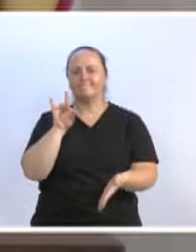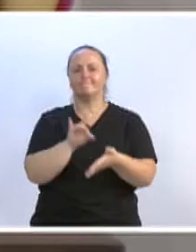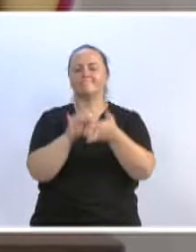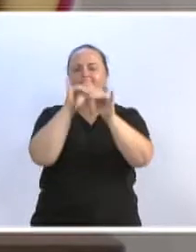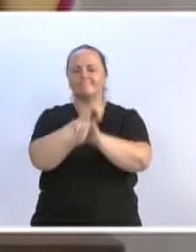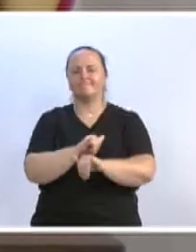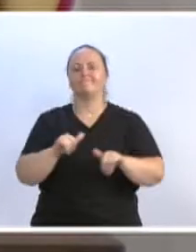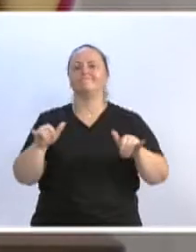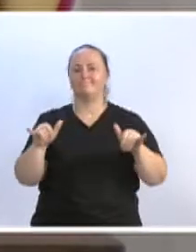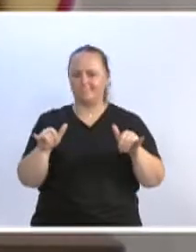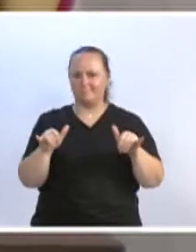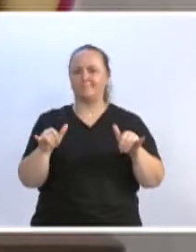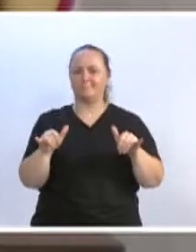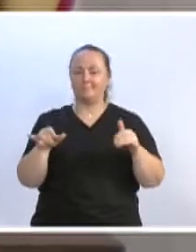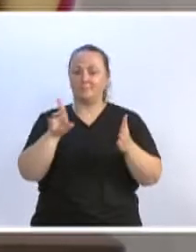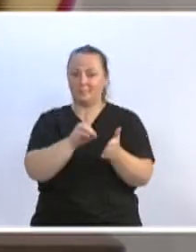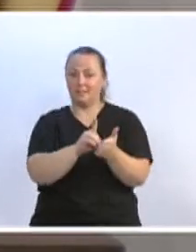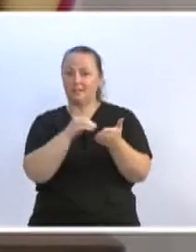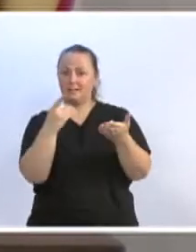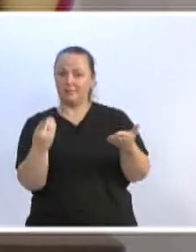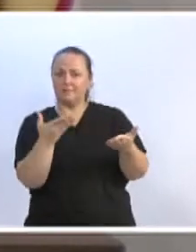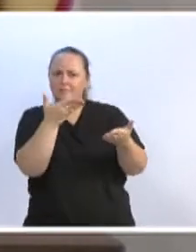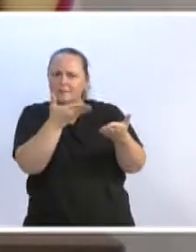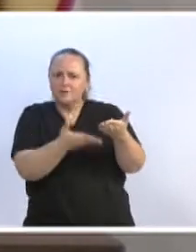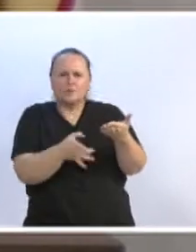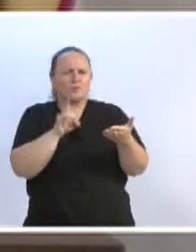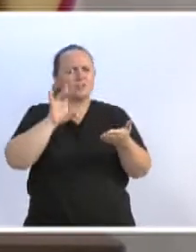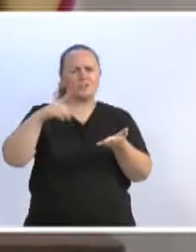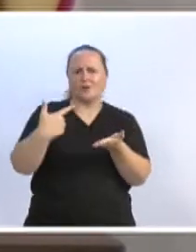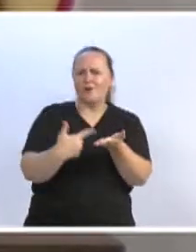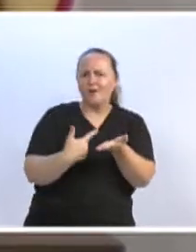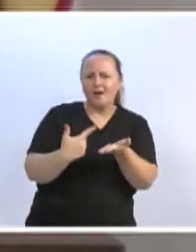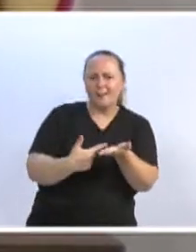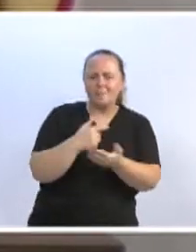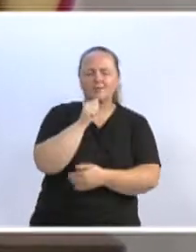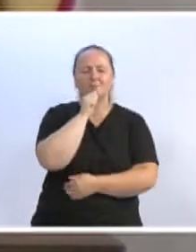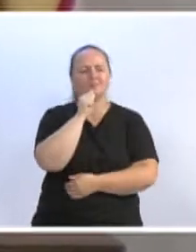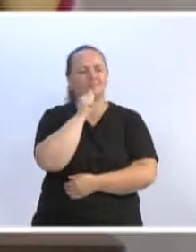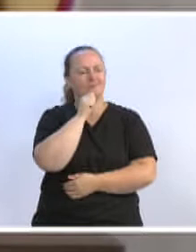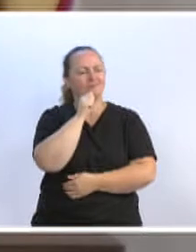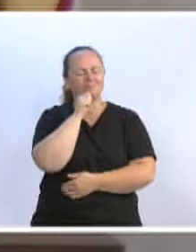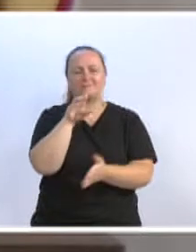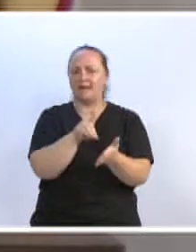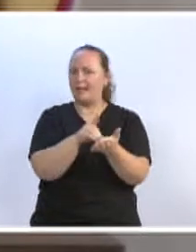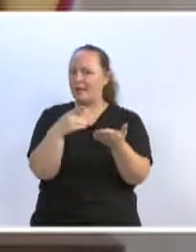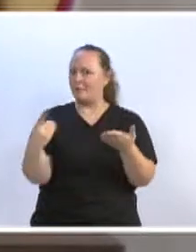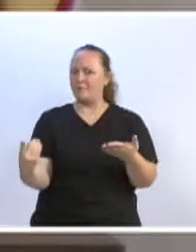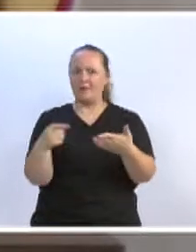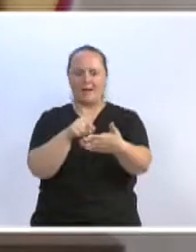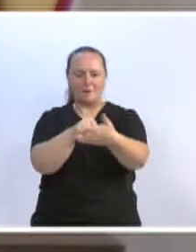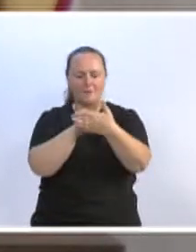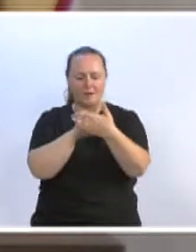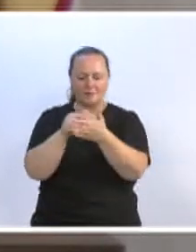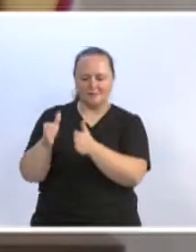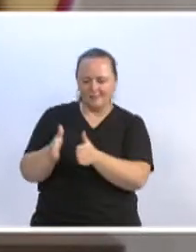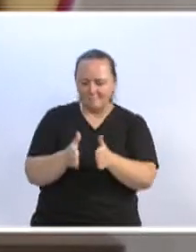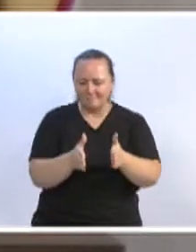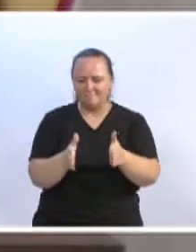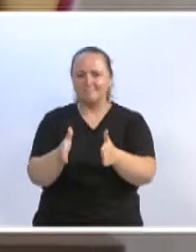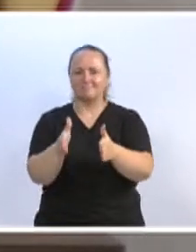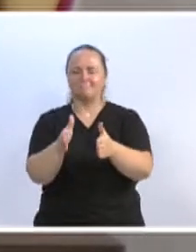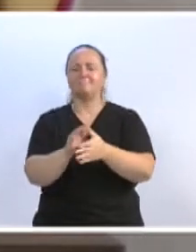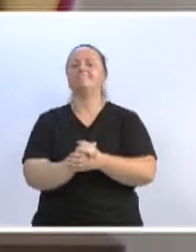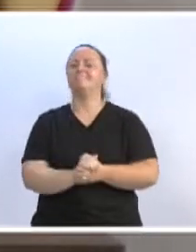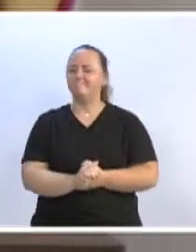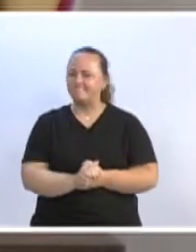que a Bíblia é mais do que um livro, ela é um guia, e eu venho de uma família cristã, tenho este